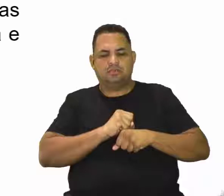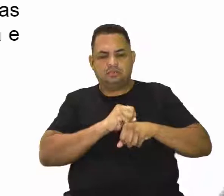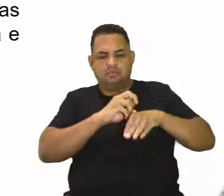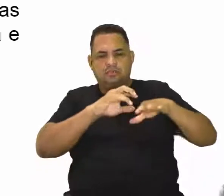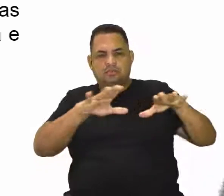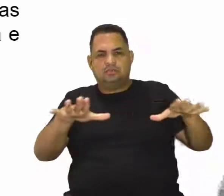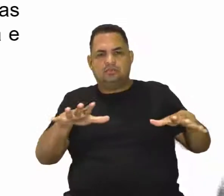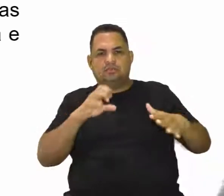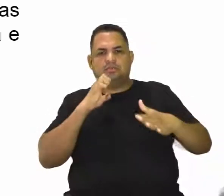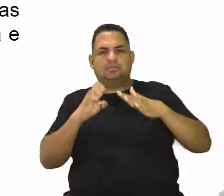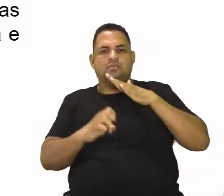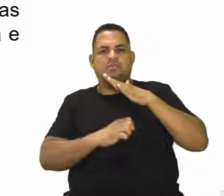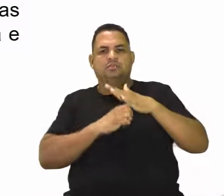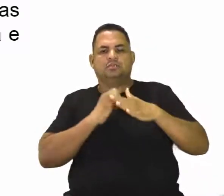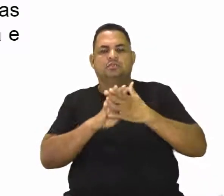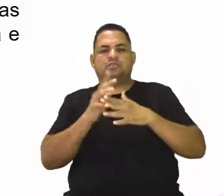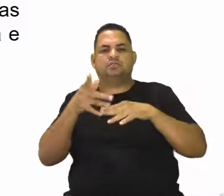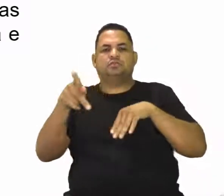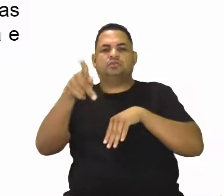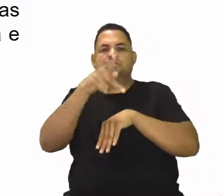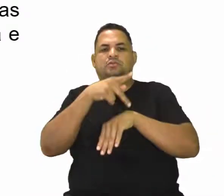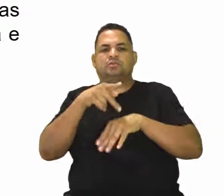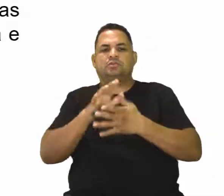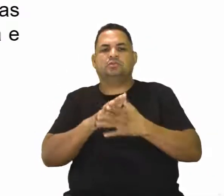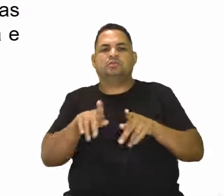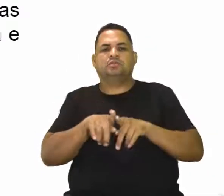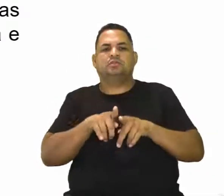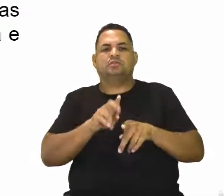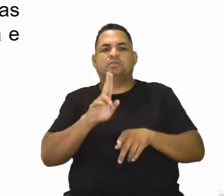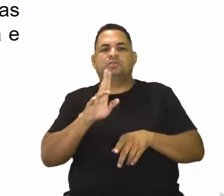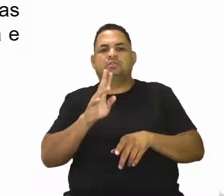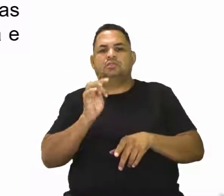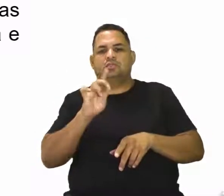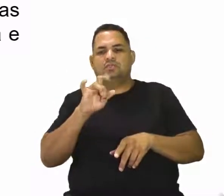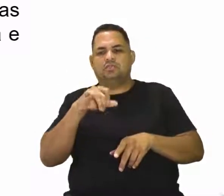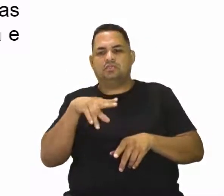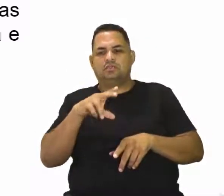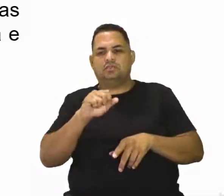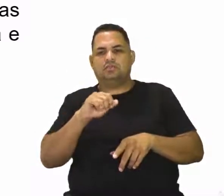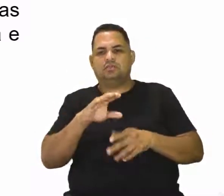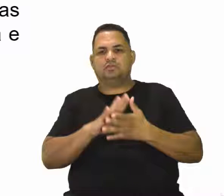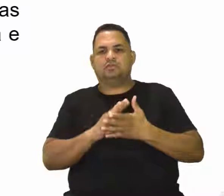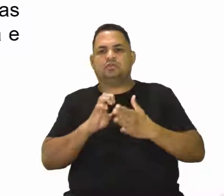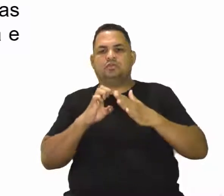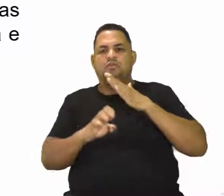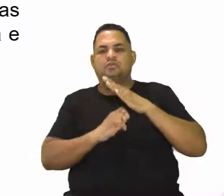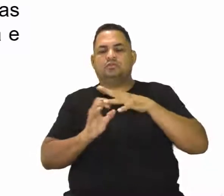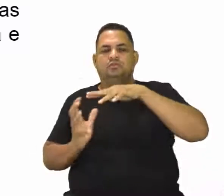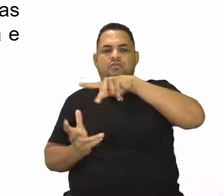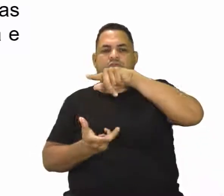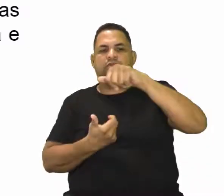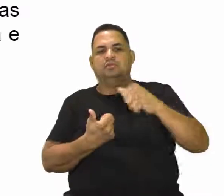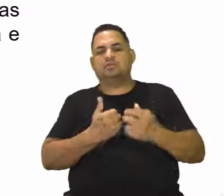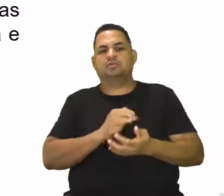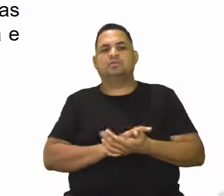Expansão das empresas multinacionais, também chamadas de transnacionais ou empresas